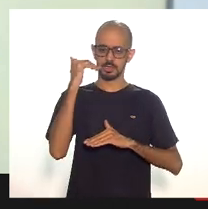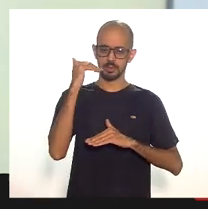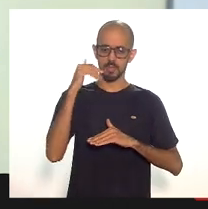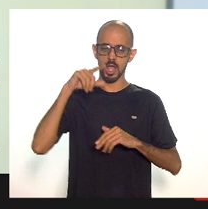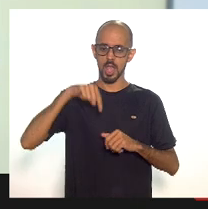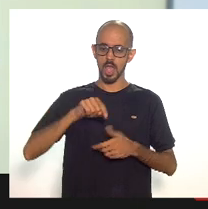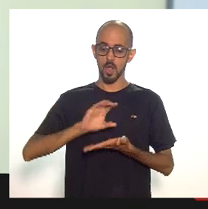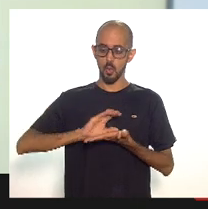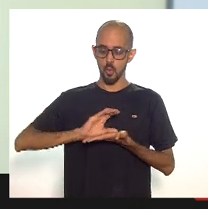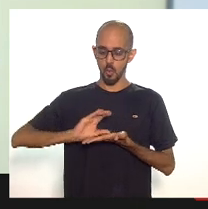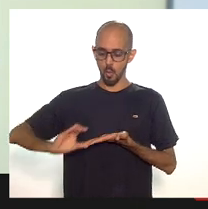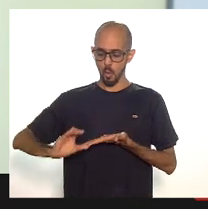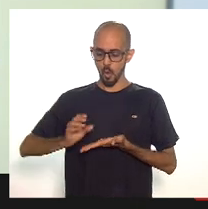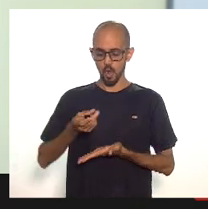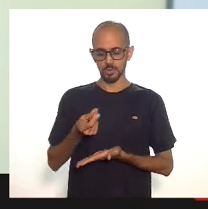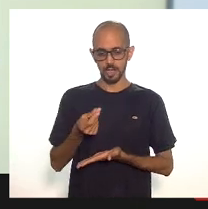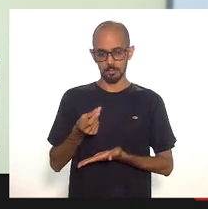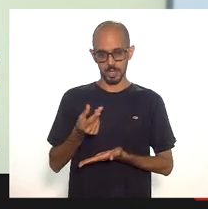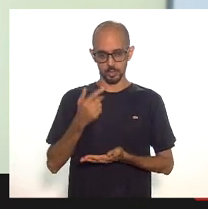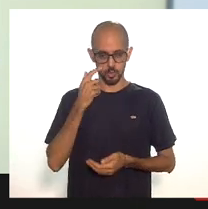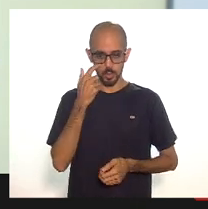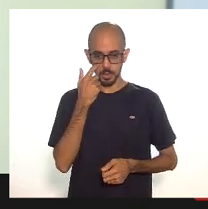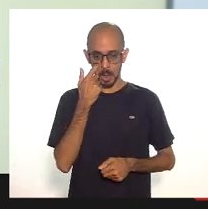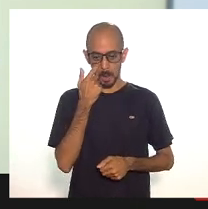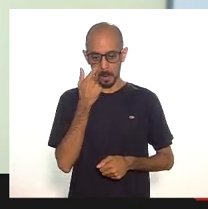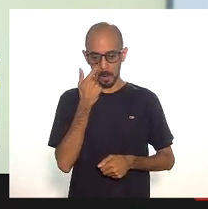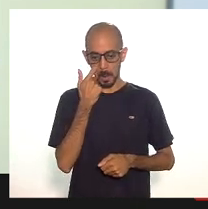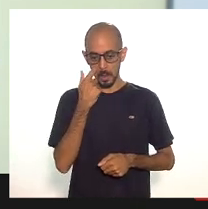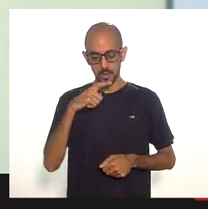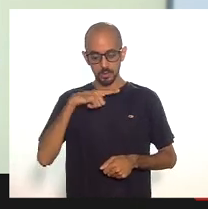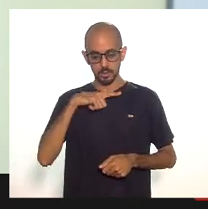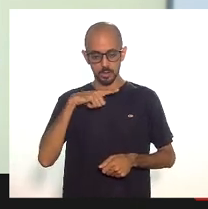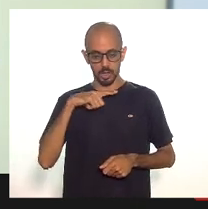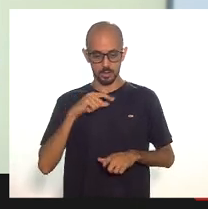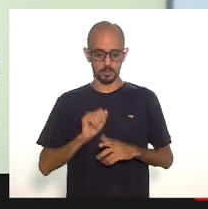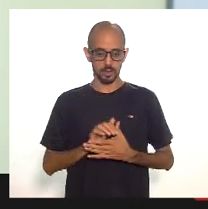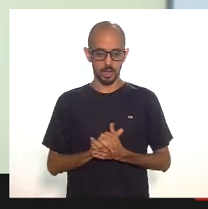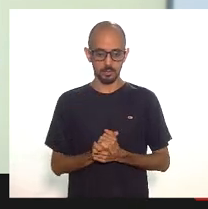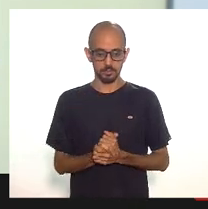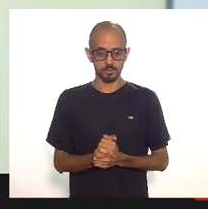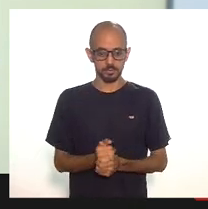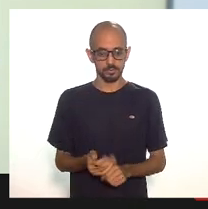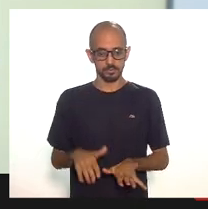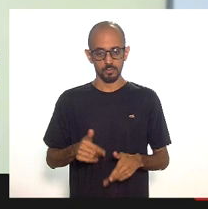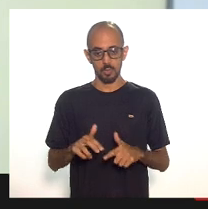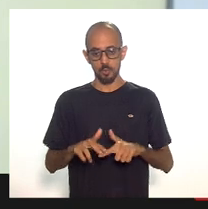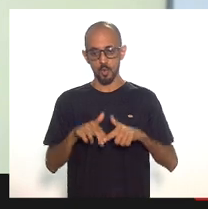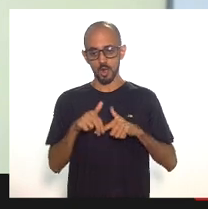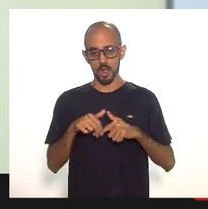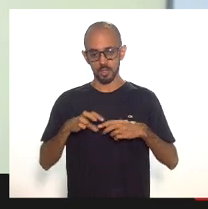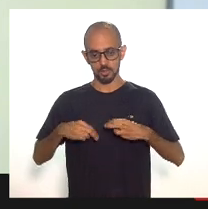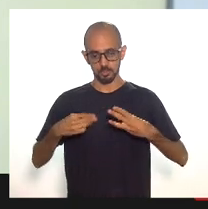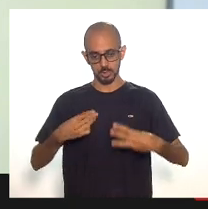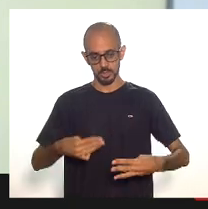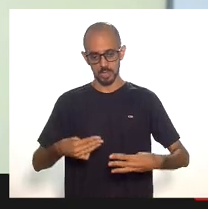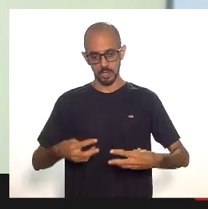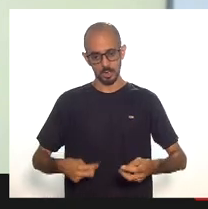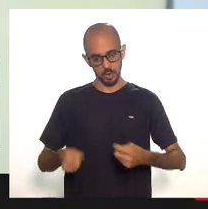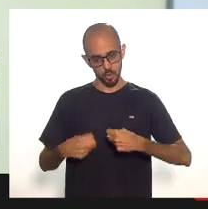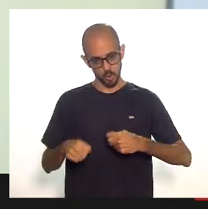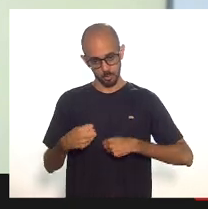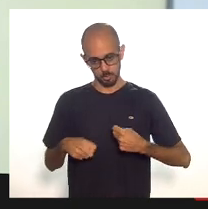o orçamento que tem voz, logicamente, por intermédio do Ministério da Economia.